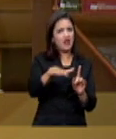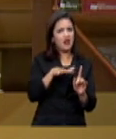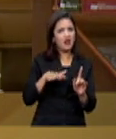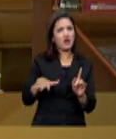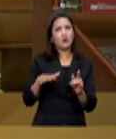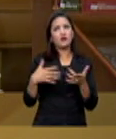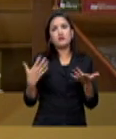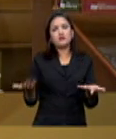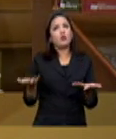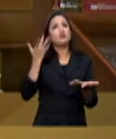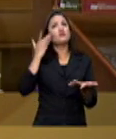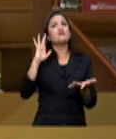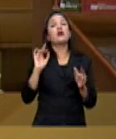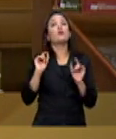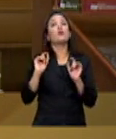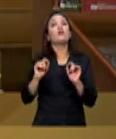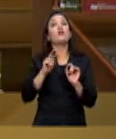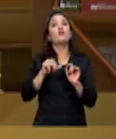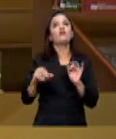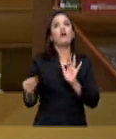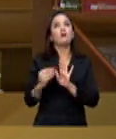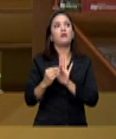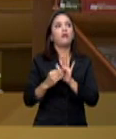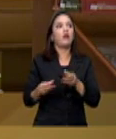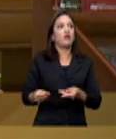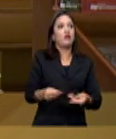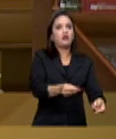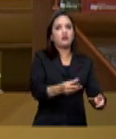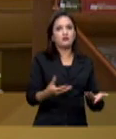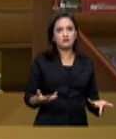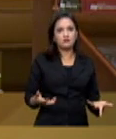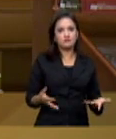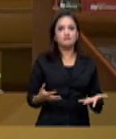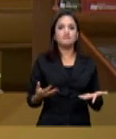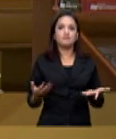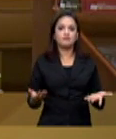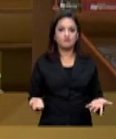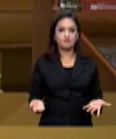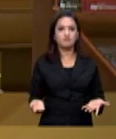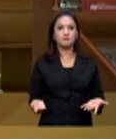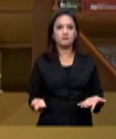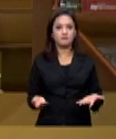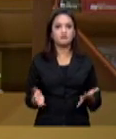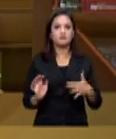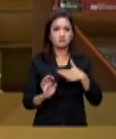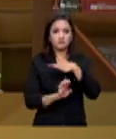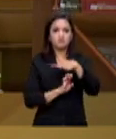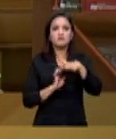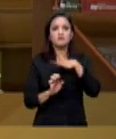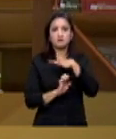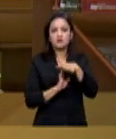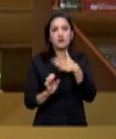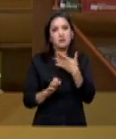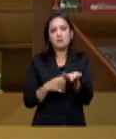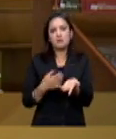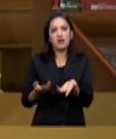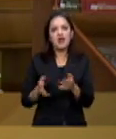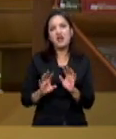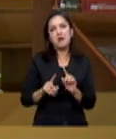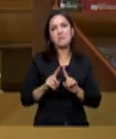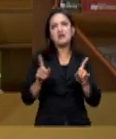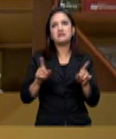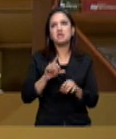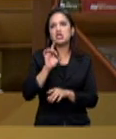se pode simplesmente concluir que as empresas estariam obrigadas a dar apenas aqueles dados cadastrais, o